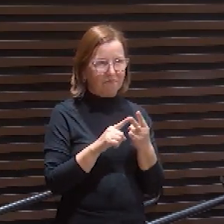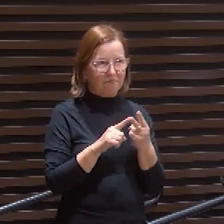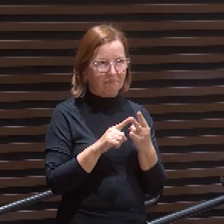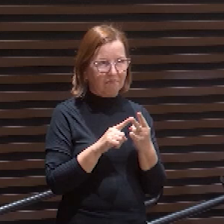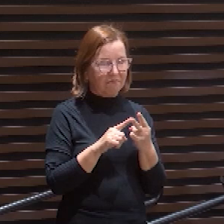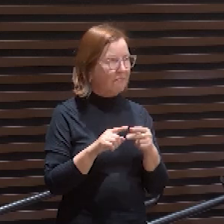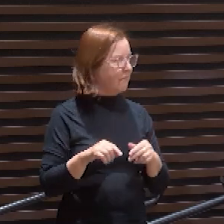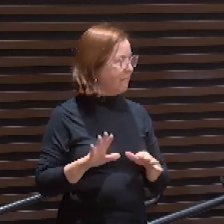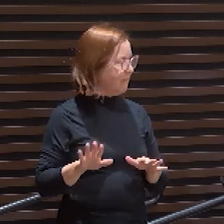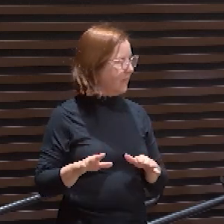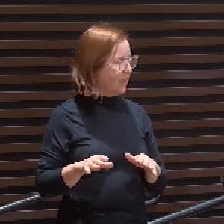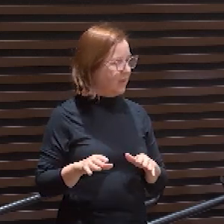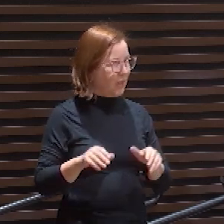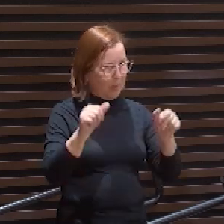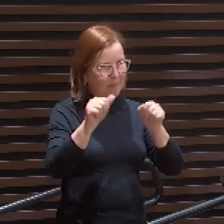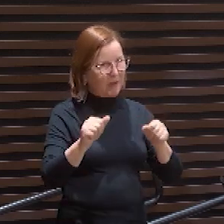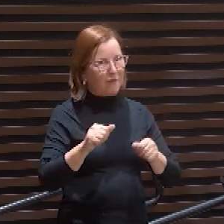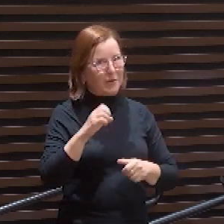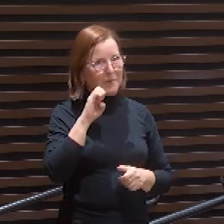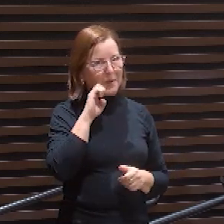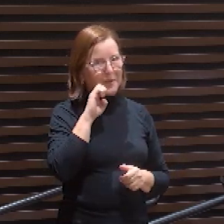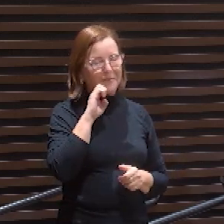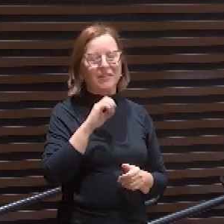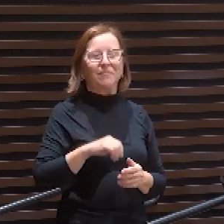da formação de Eva.